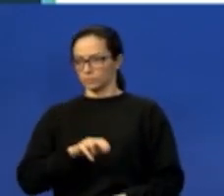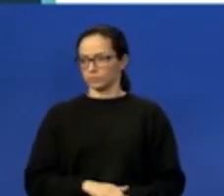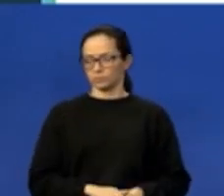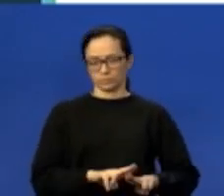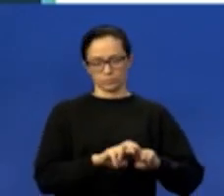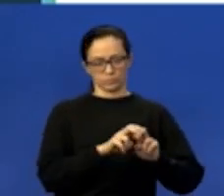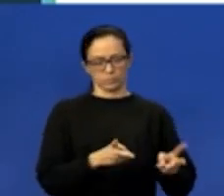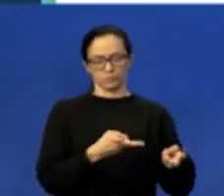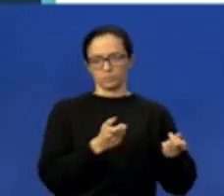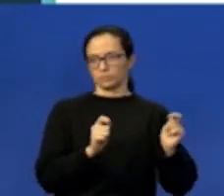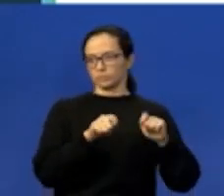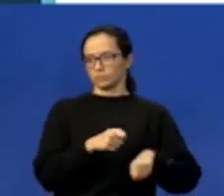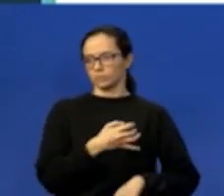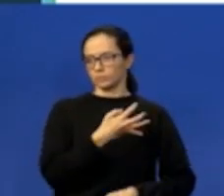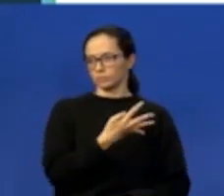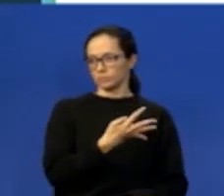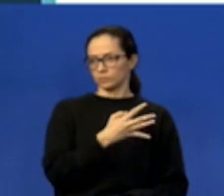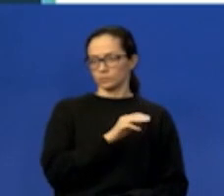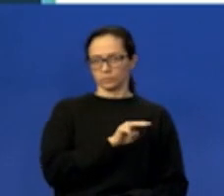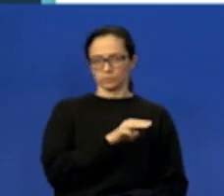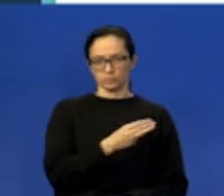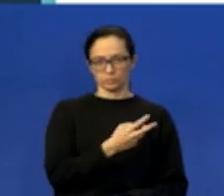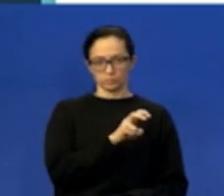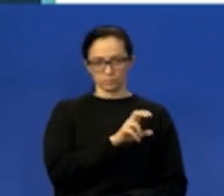eritrócito variam entre 4,5 milhões